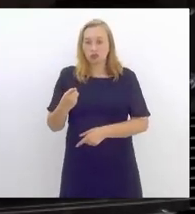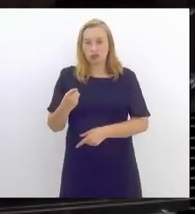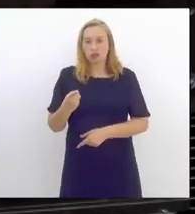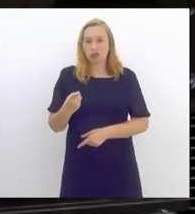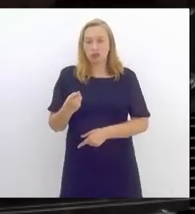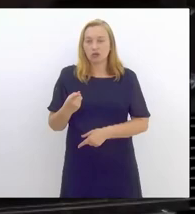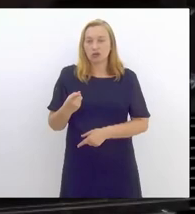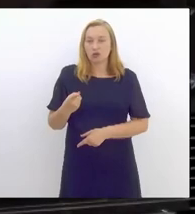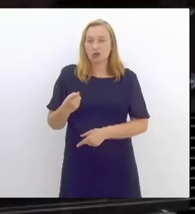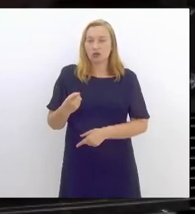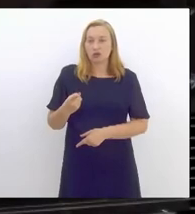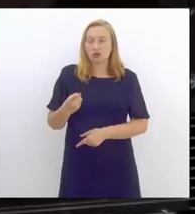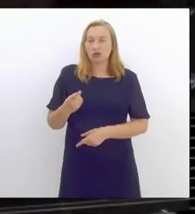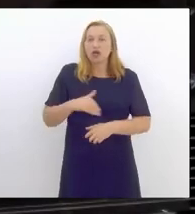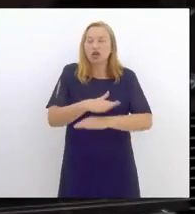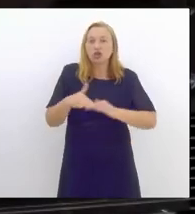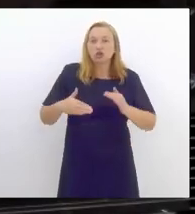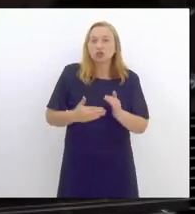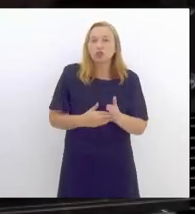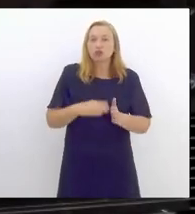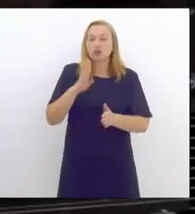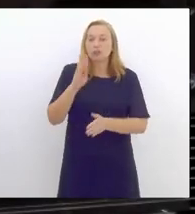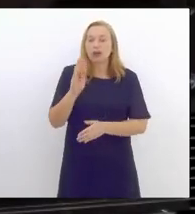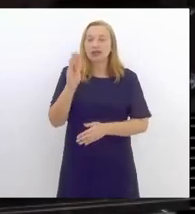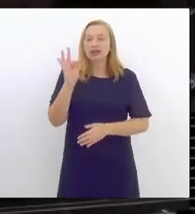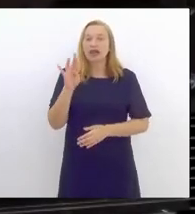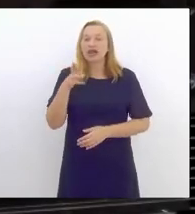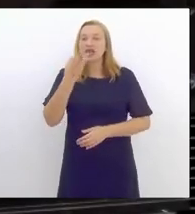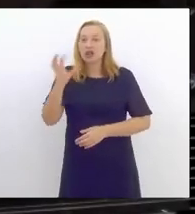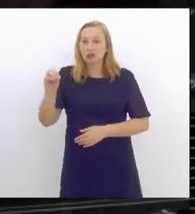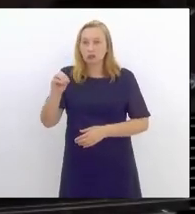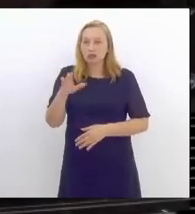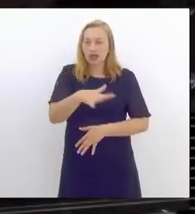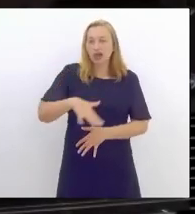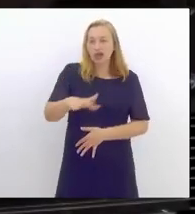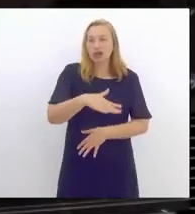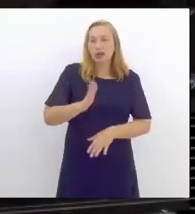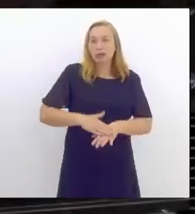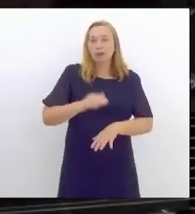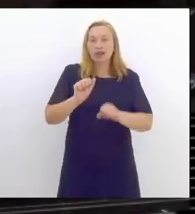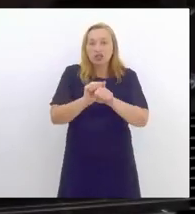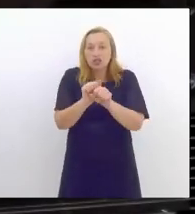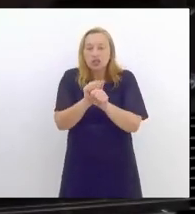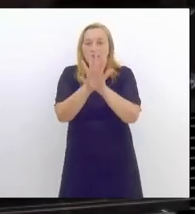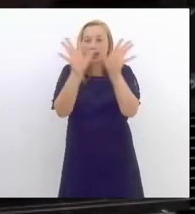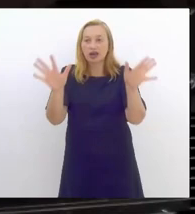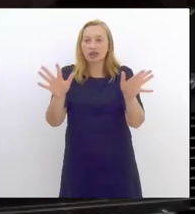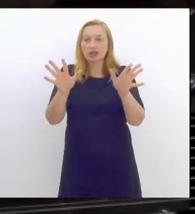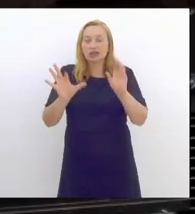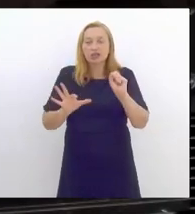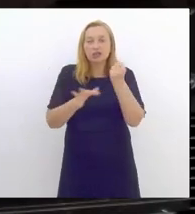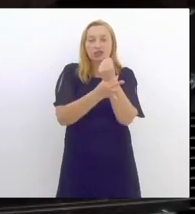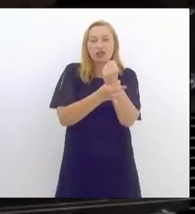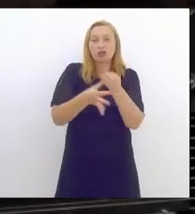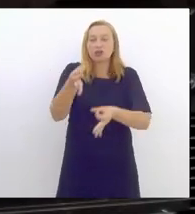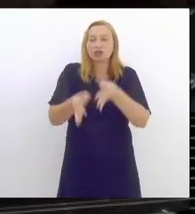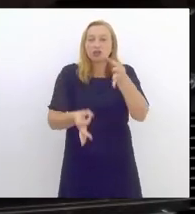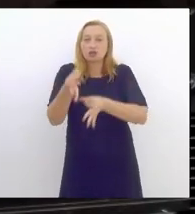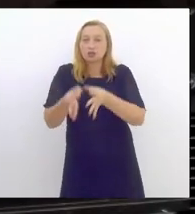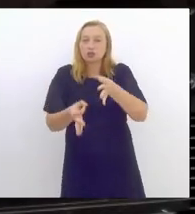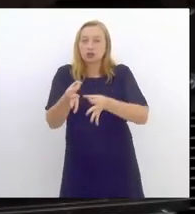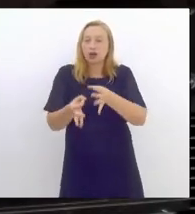operação em todos os batalhões da área. Assim, damos mais transparência e segurança jurídica às ações